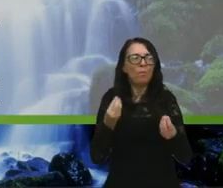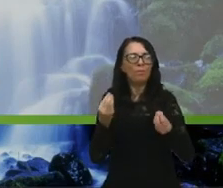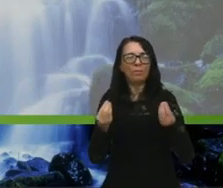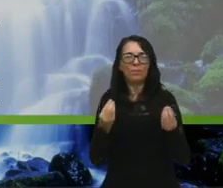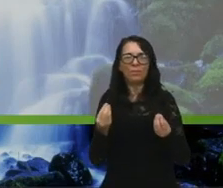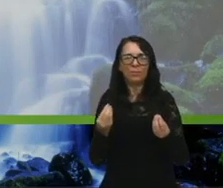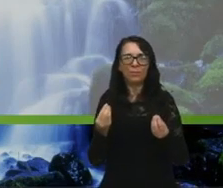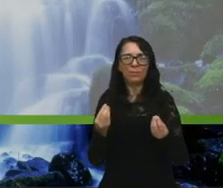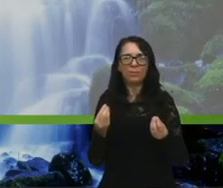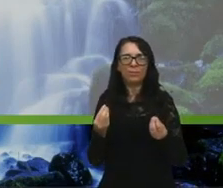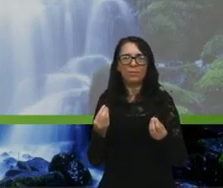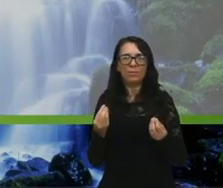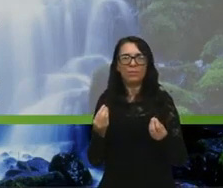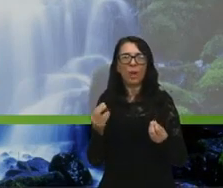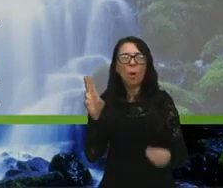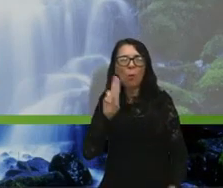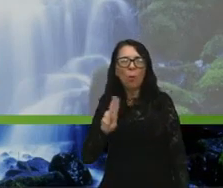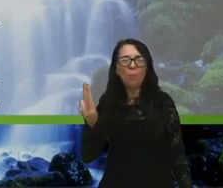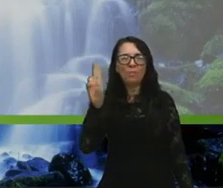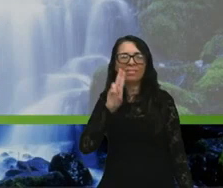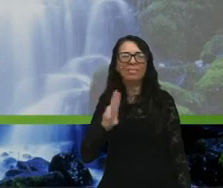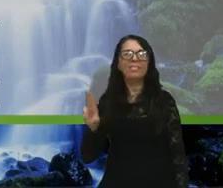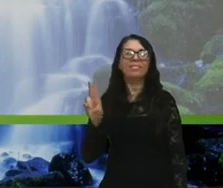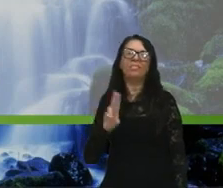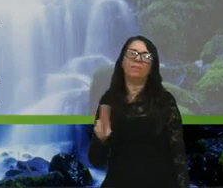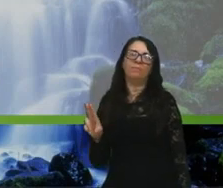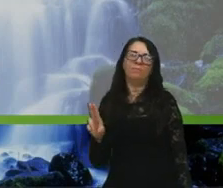o seu jeito de viver.